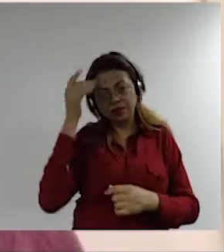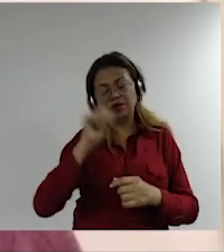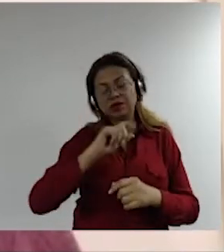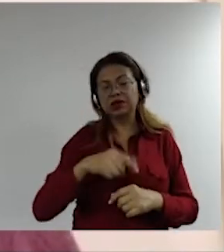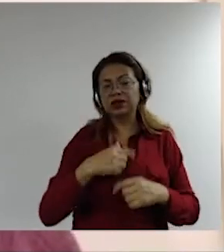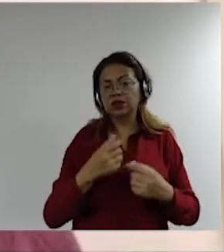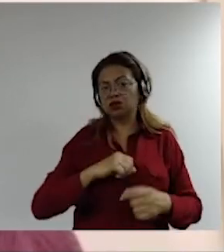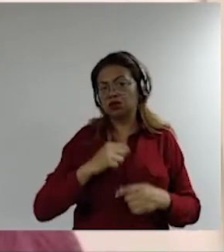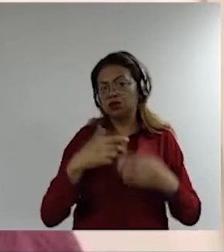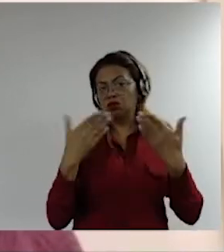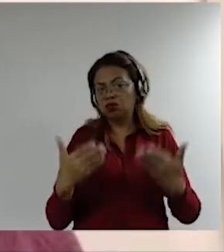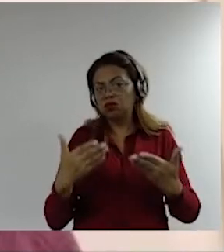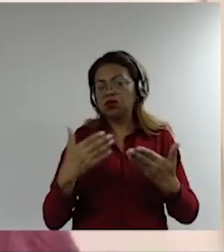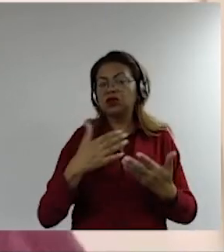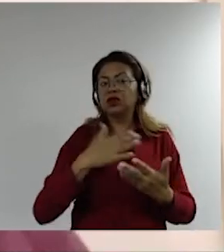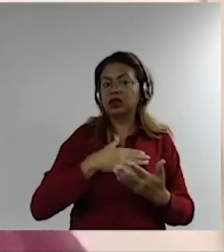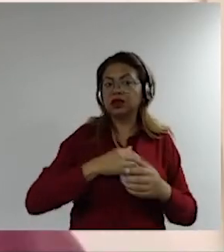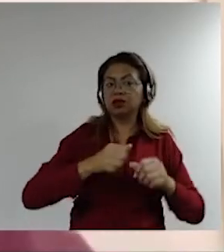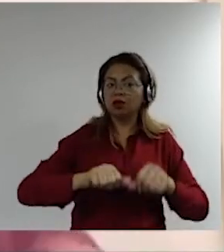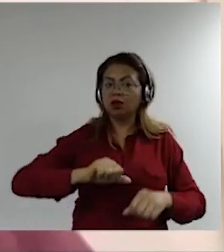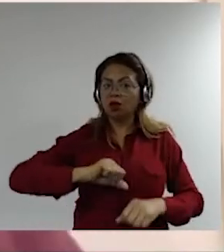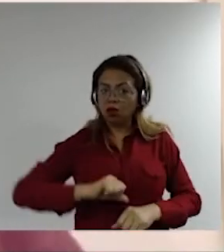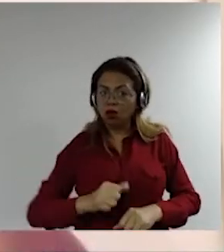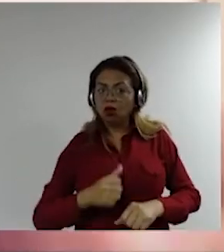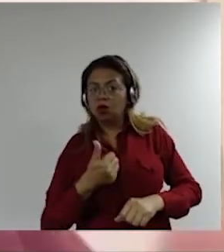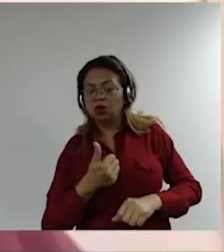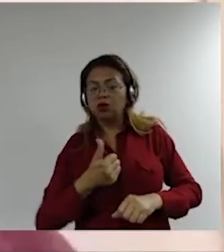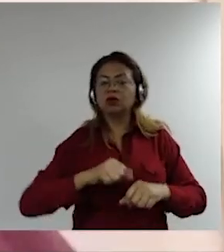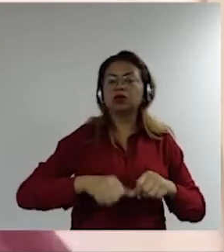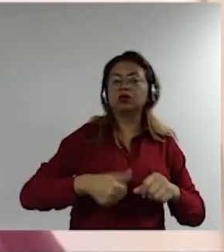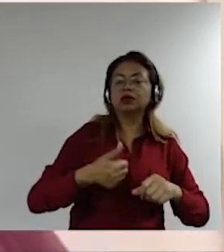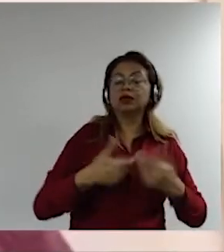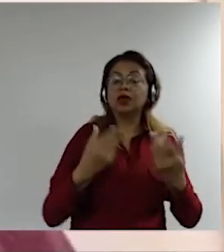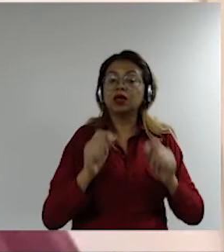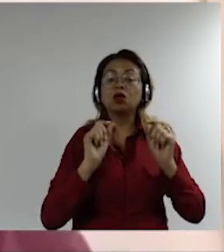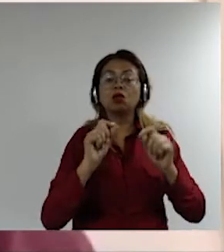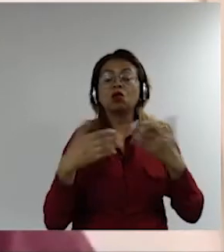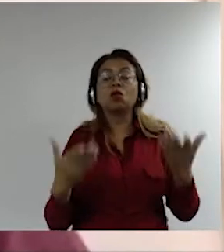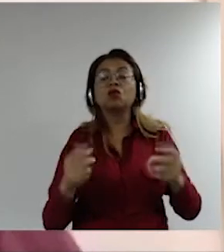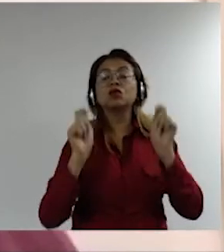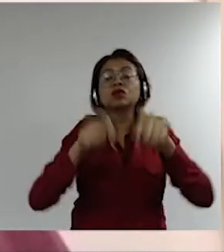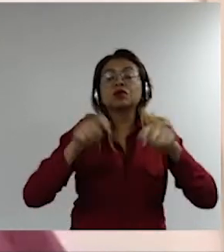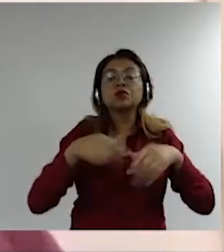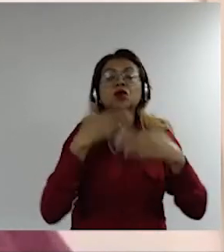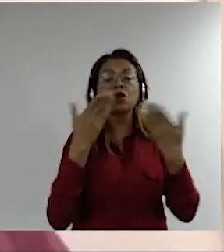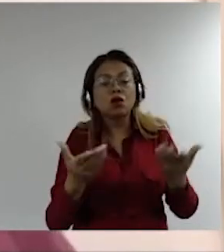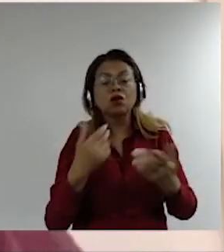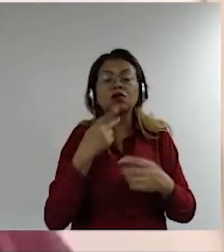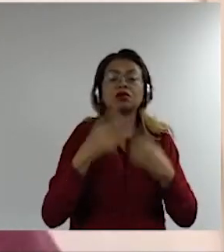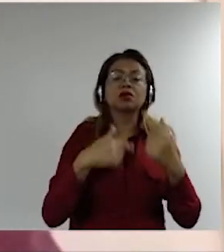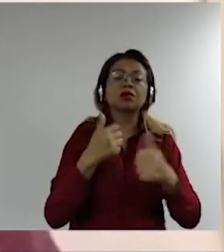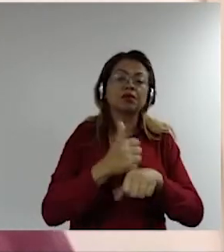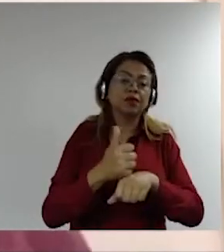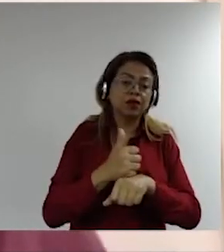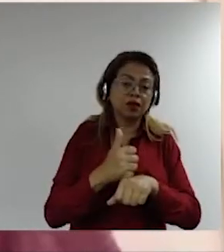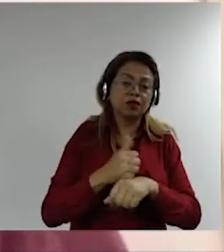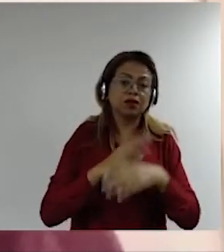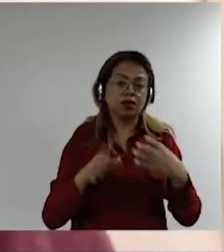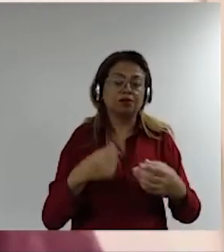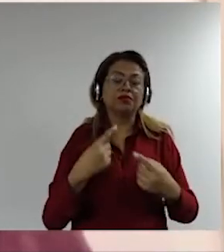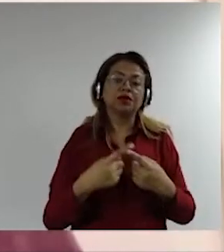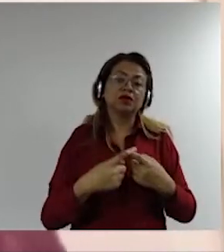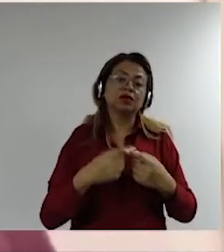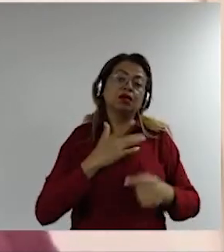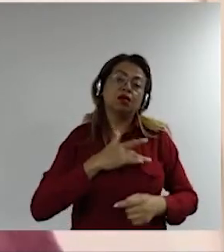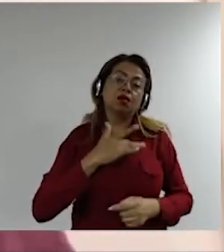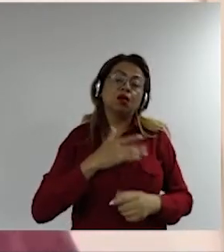se normaliza com o tempo, e basta um pouco de organização, de paciência, de tolerância, de compaixão, que essas coisas vão entrar